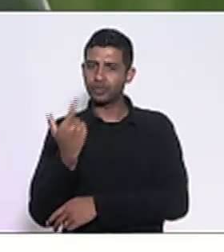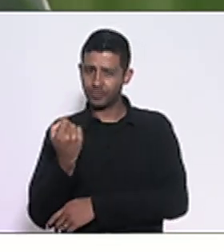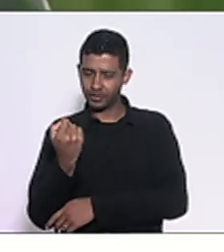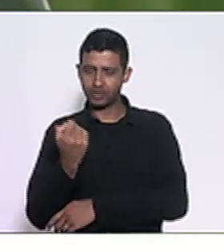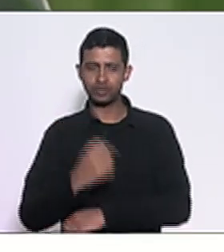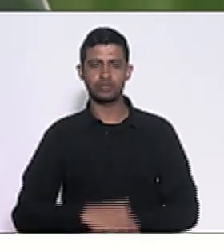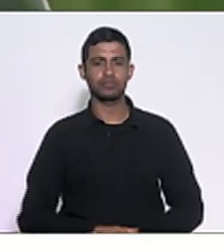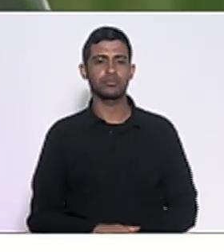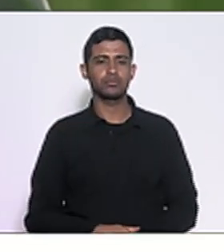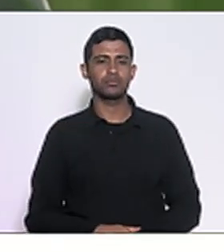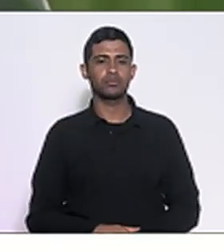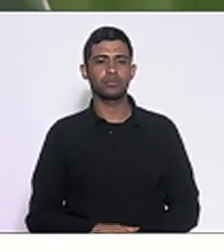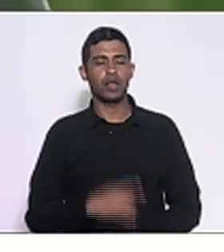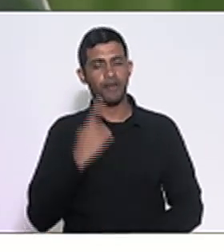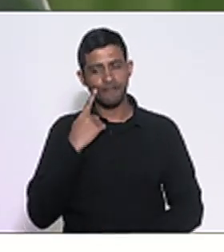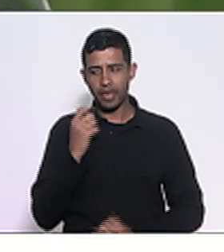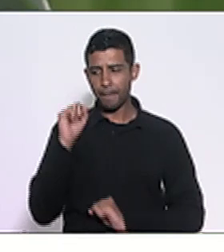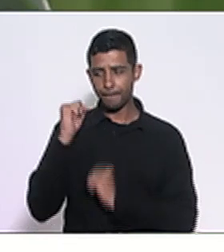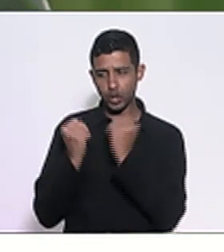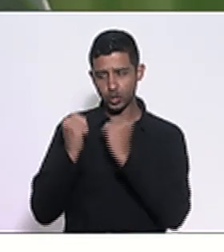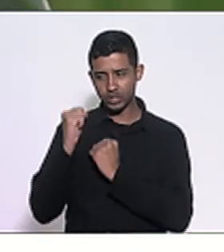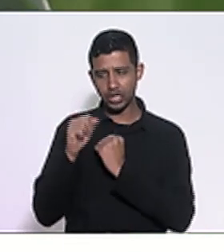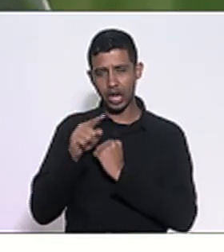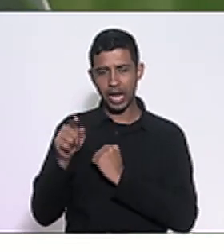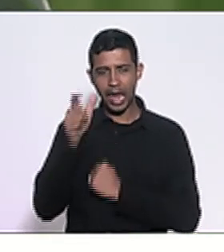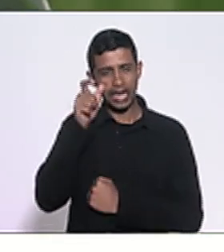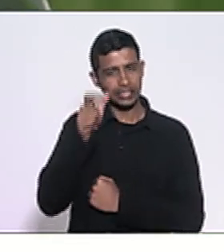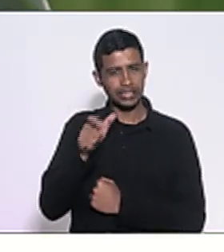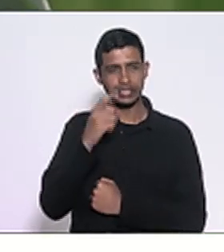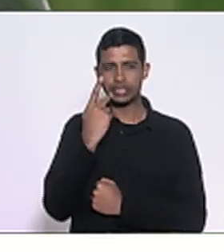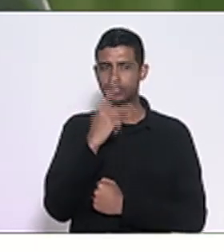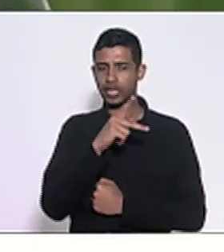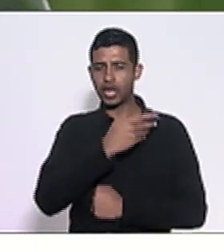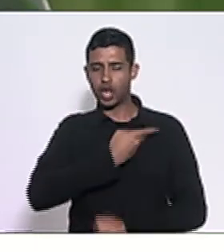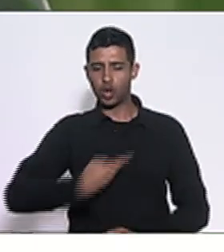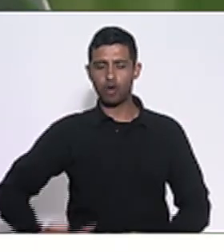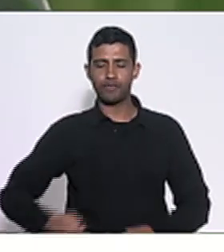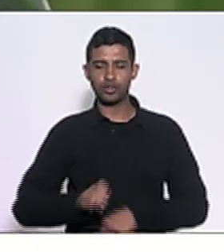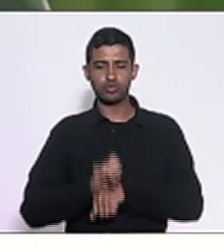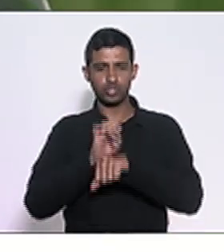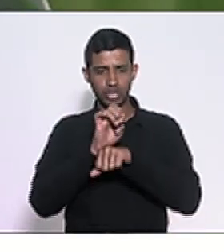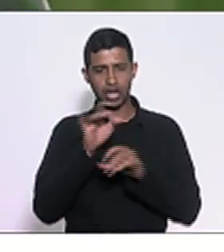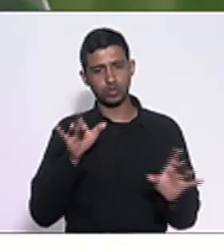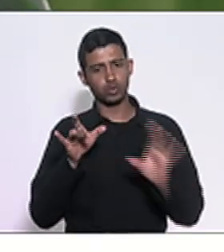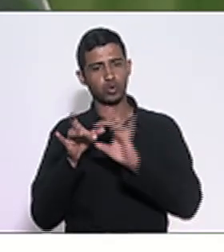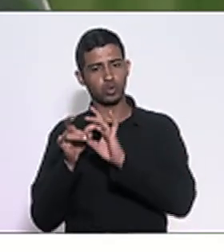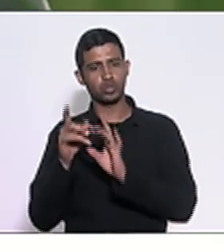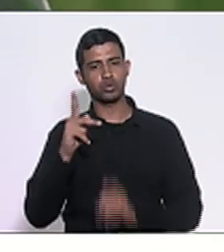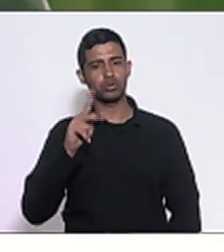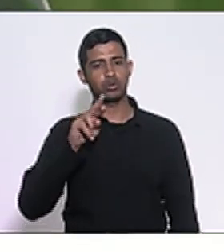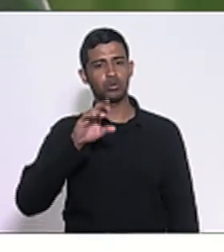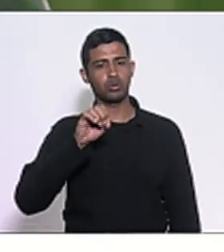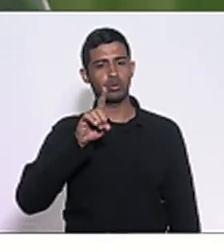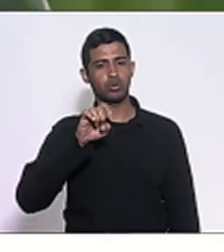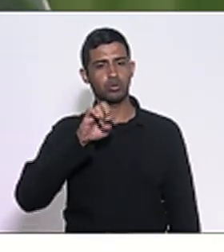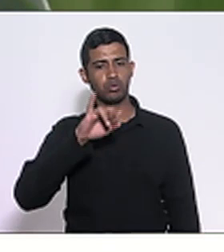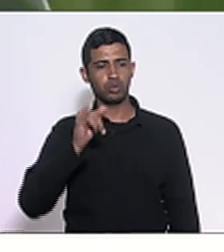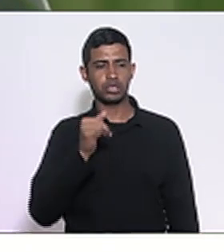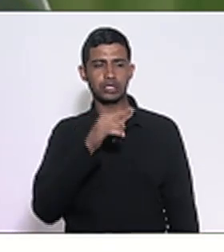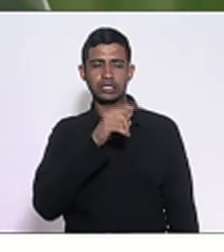produção, a intenção do governo do Estado, por meio do Proderj, como um órgão operacional, é entrar forte com oferta